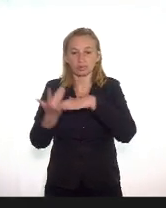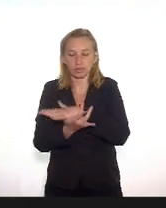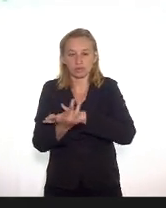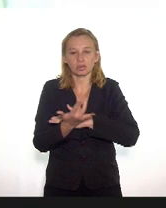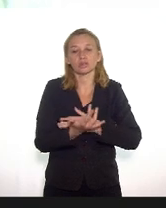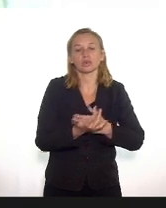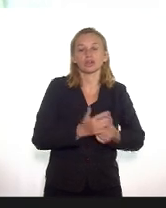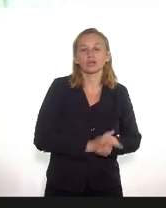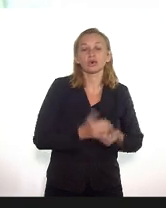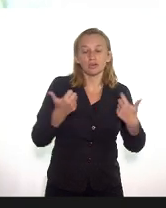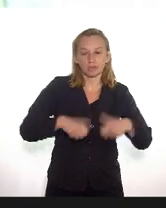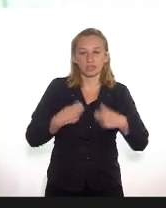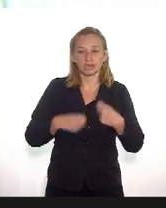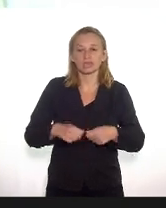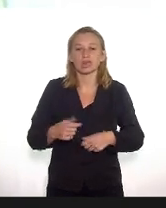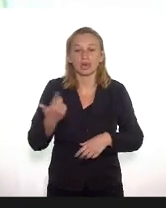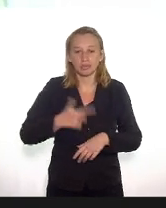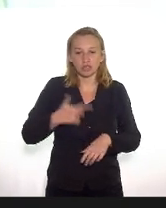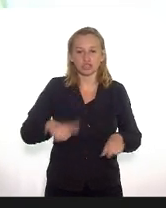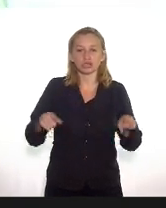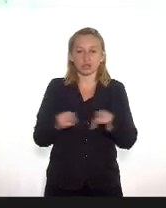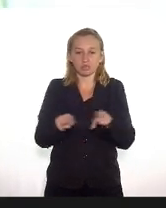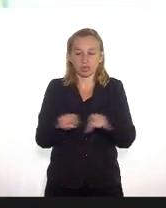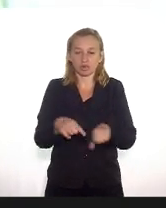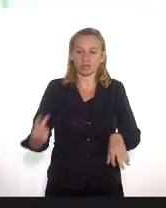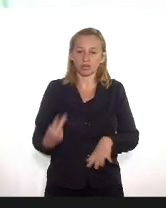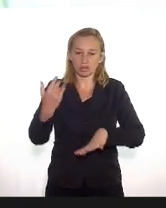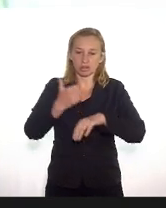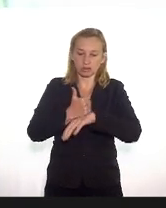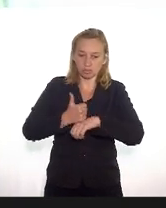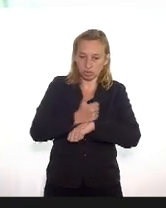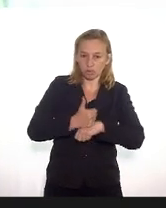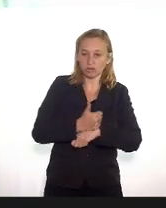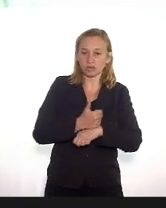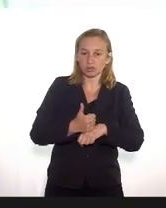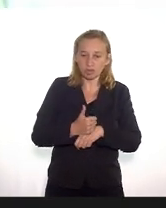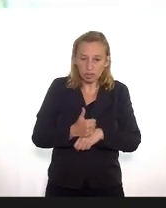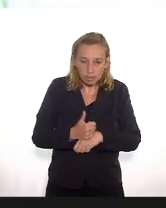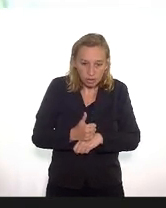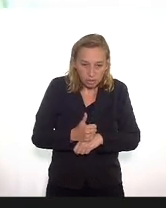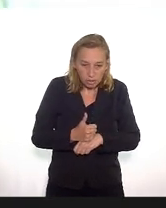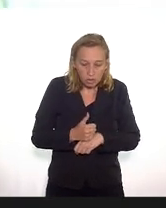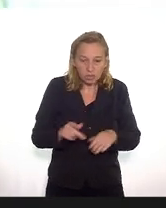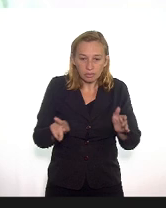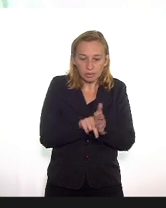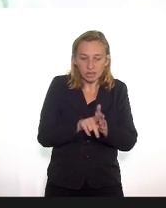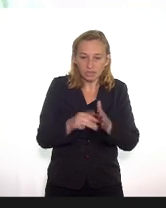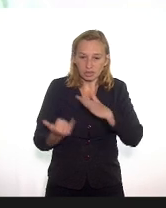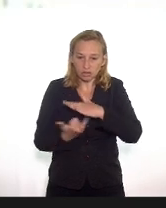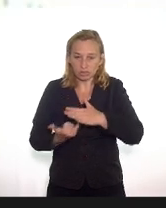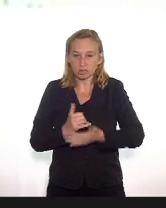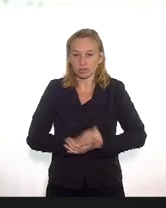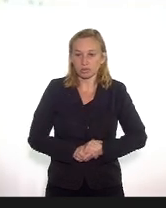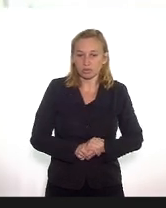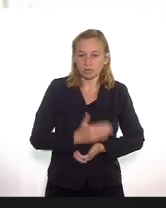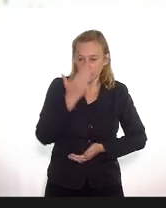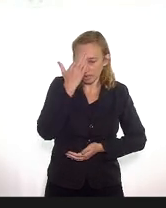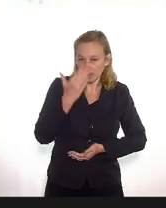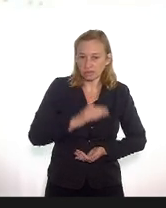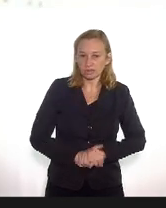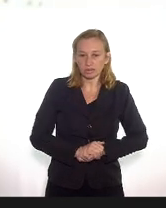Janeiro. Então, isso precisa se refletir também na valorização dos profissionais que fazem parte dessa instituição.